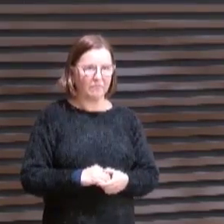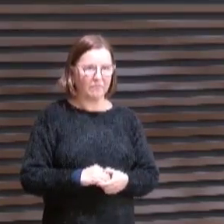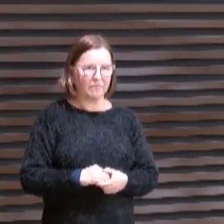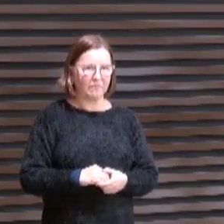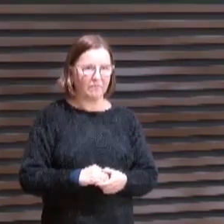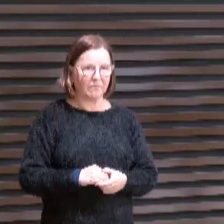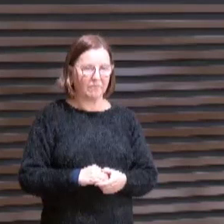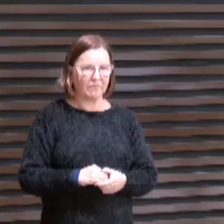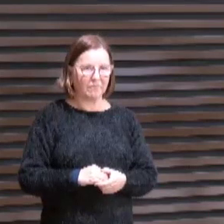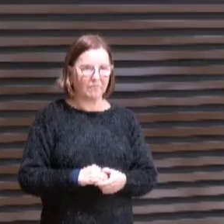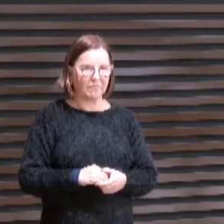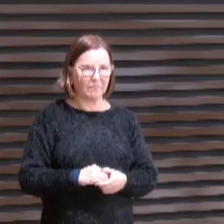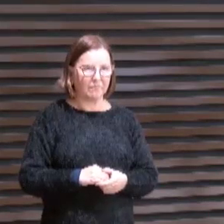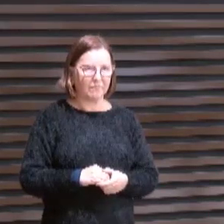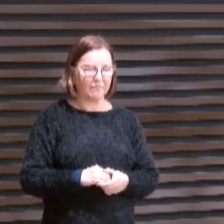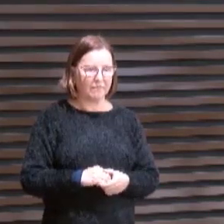There is no sound.